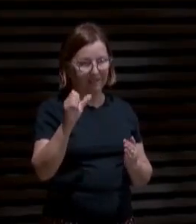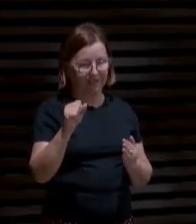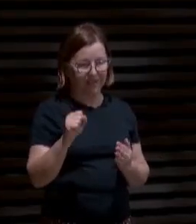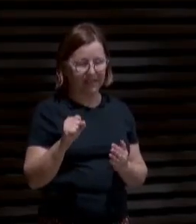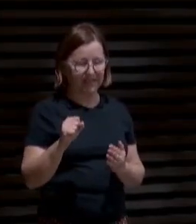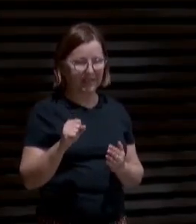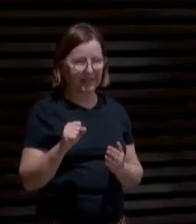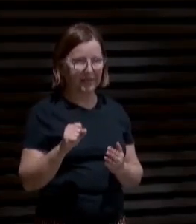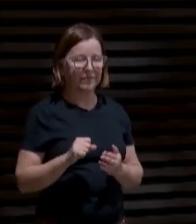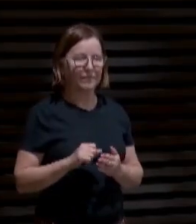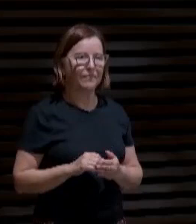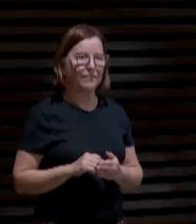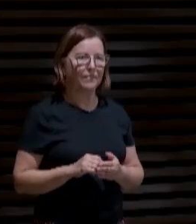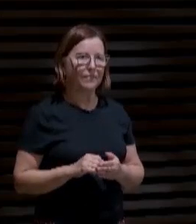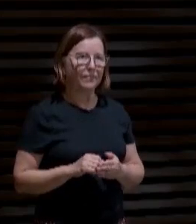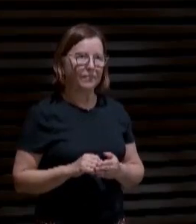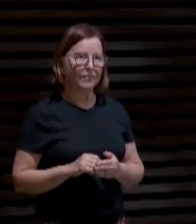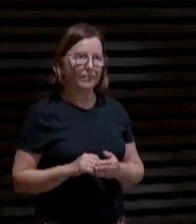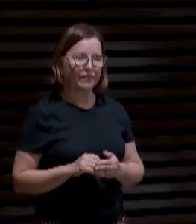morte de Jesus.